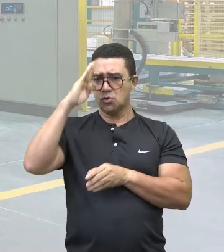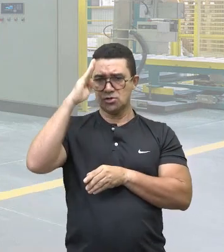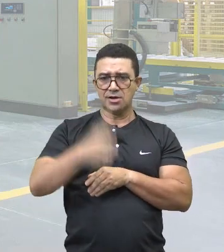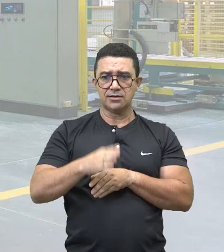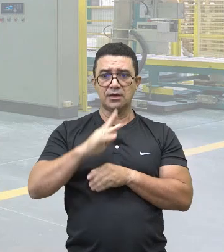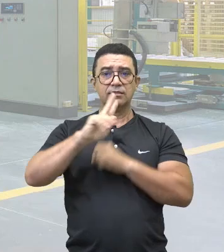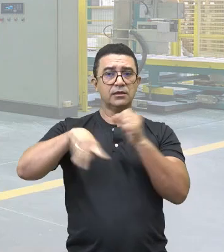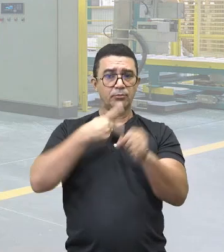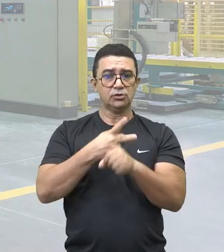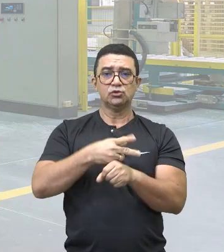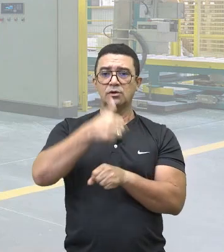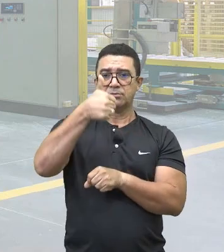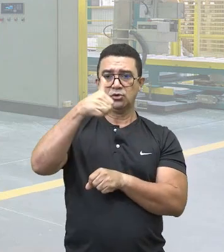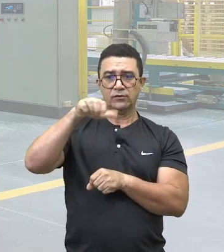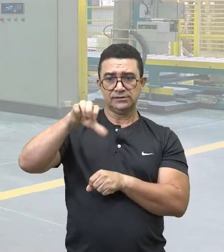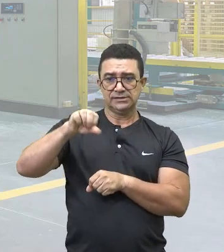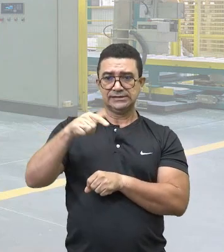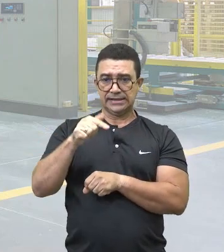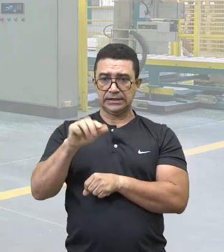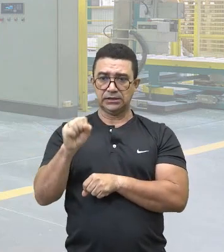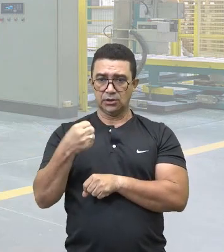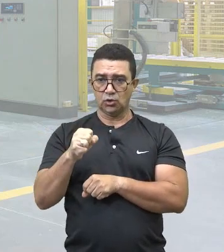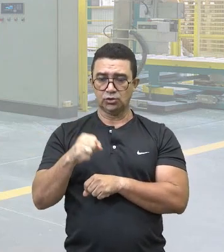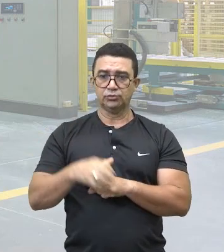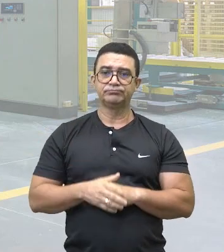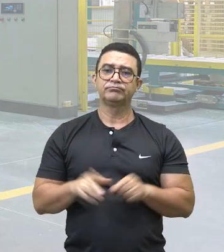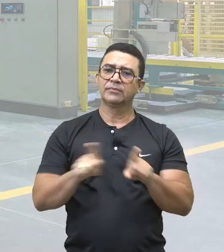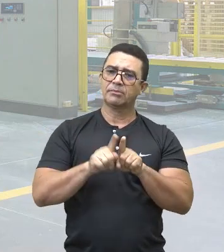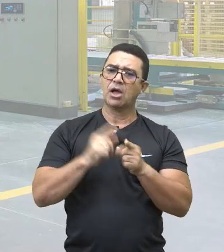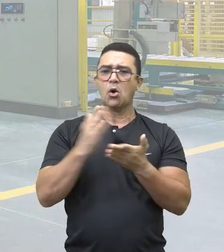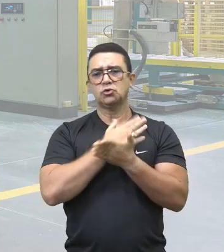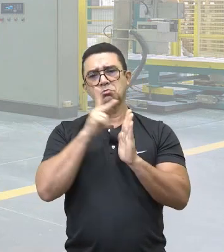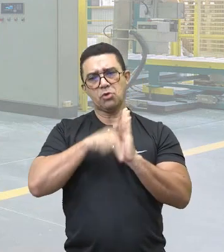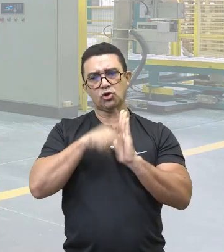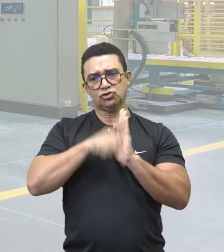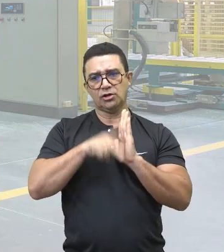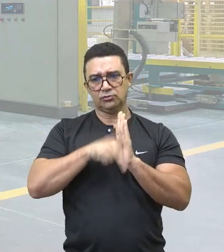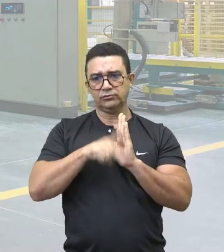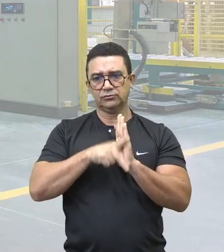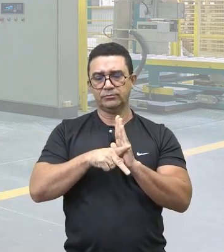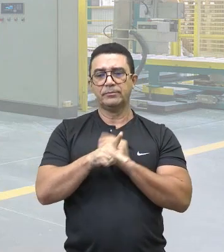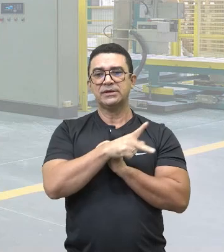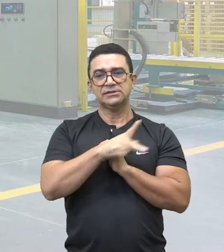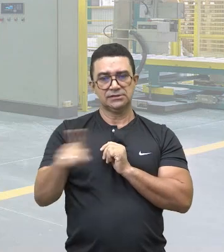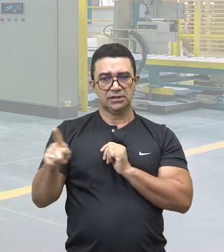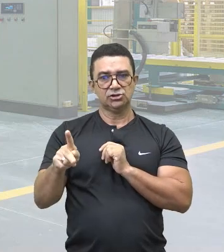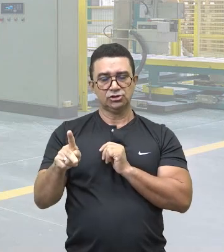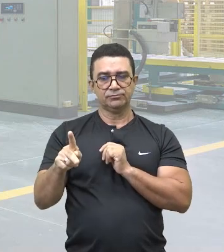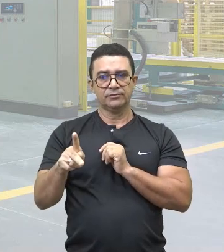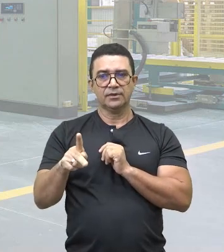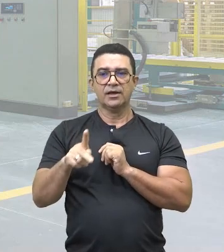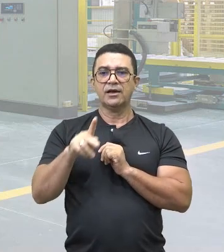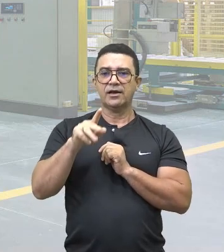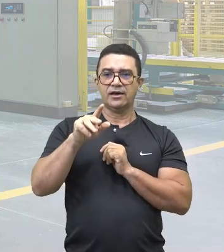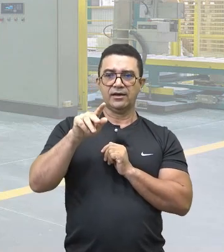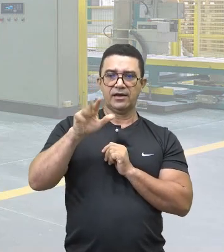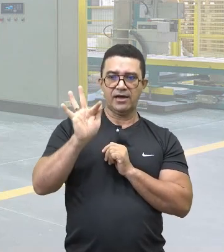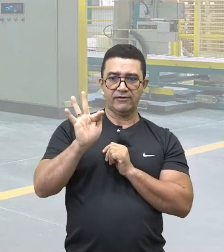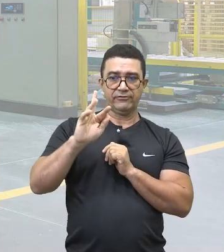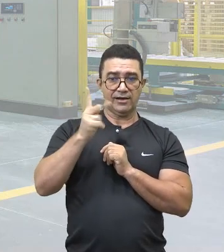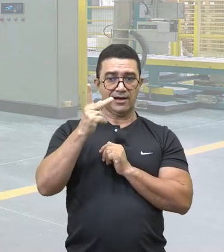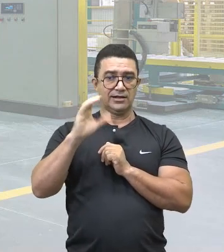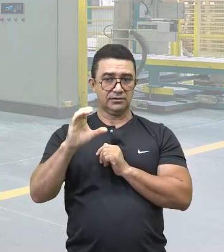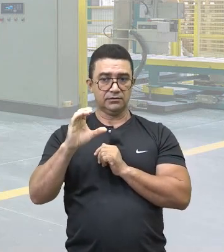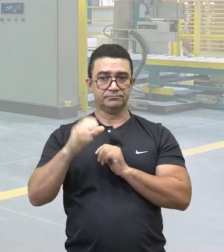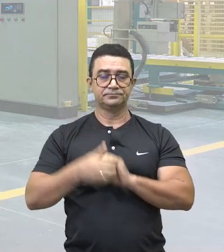1988. Né? Teve alguns projetos do período FHC lá, né, o Acelera Brasil, né, o projeto Brasil para Frente Brasil, Avança